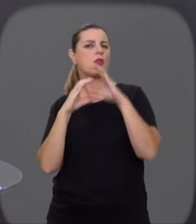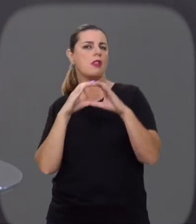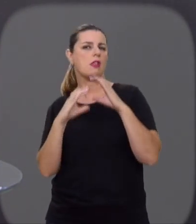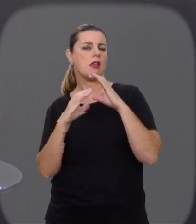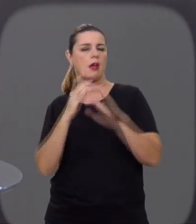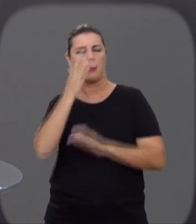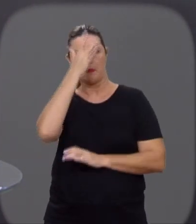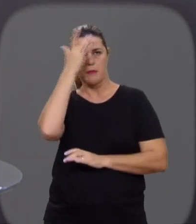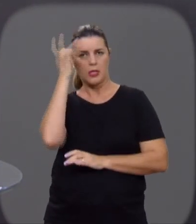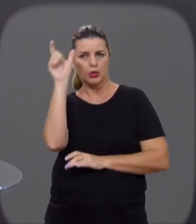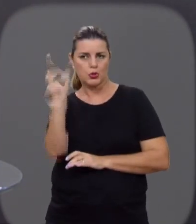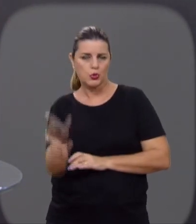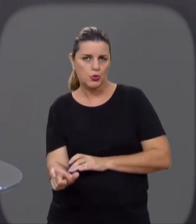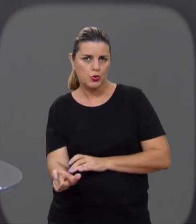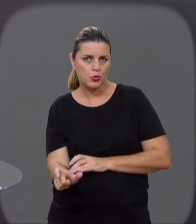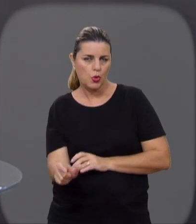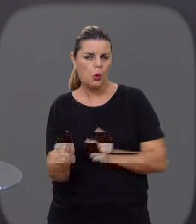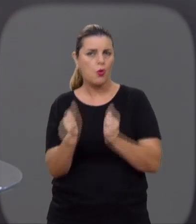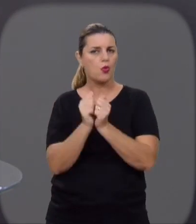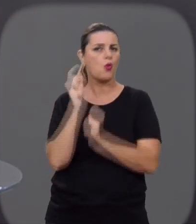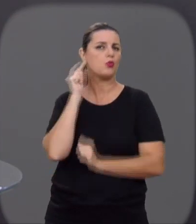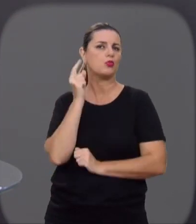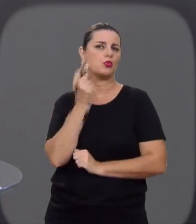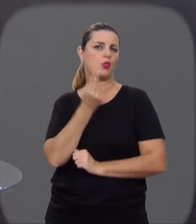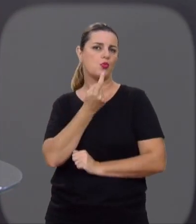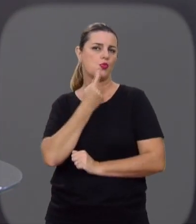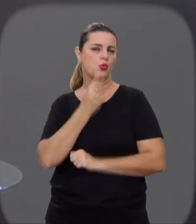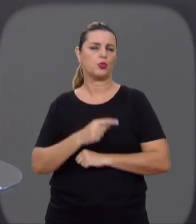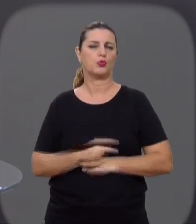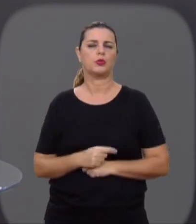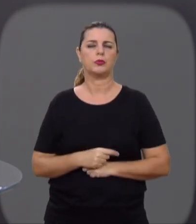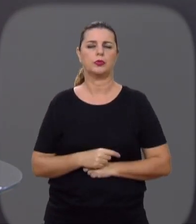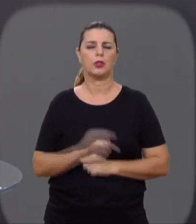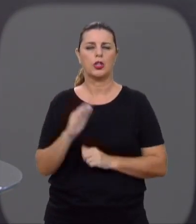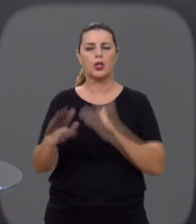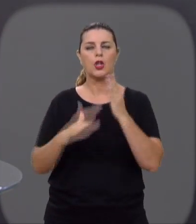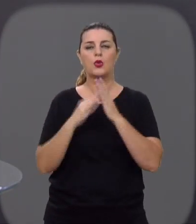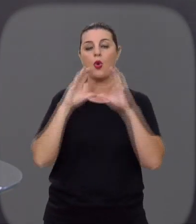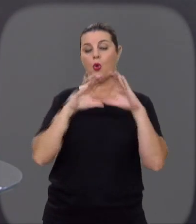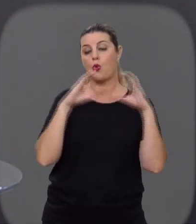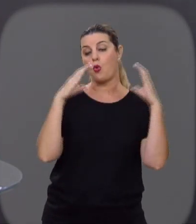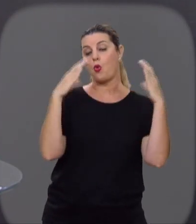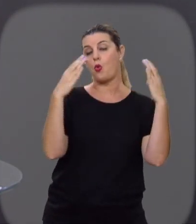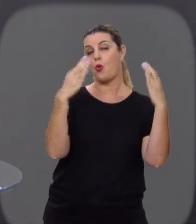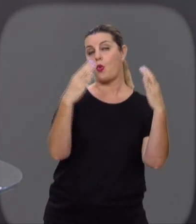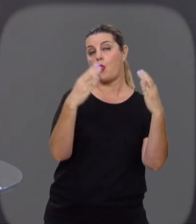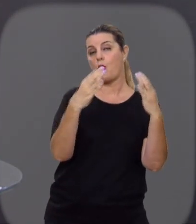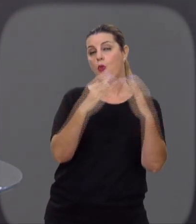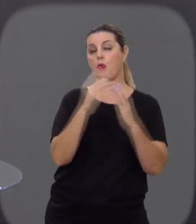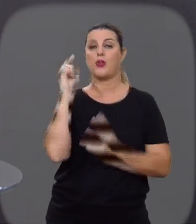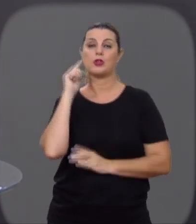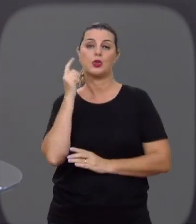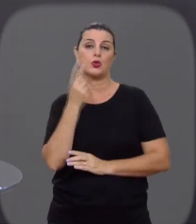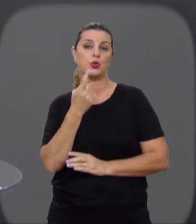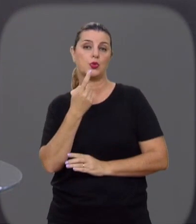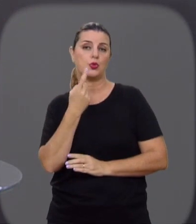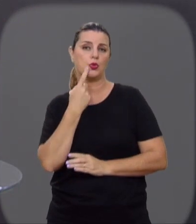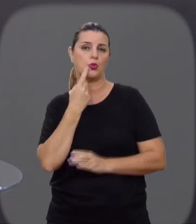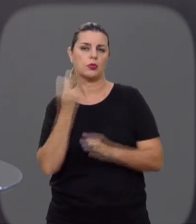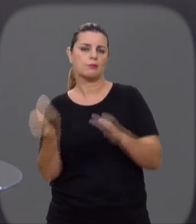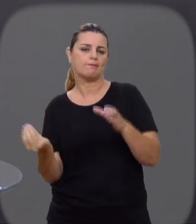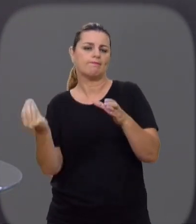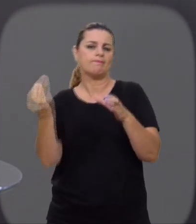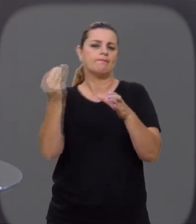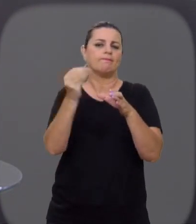comunicação da pessoa com surdez, né? De toda a comunidade surda, que